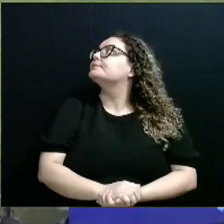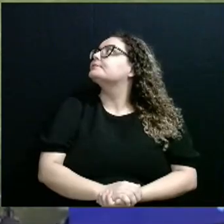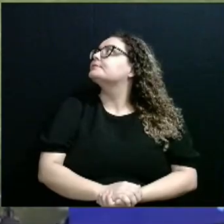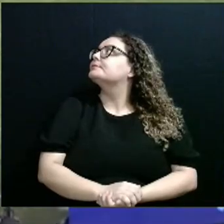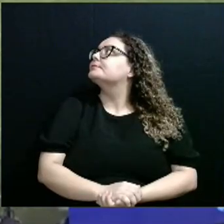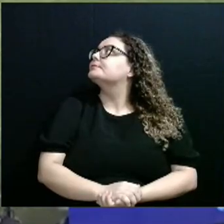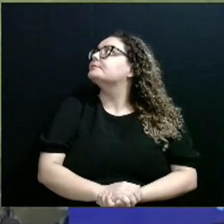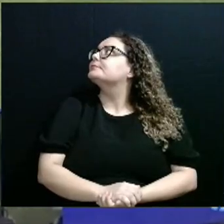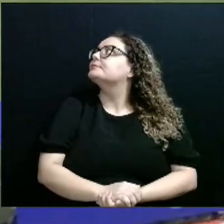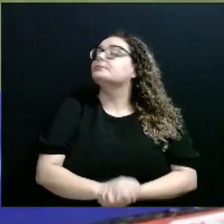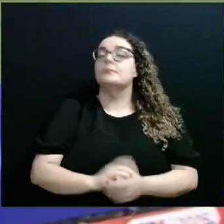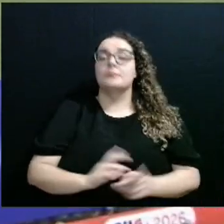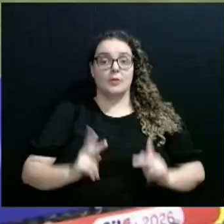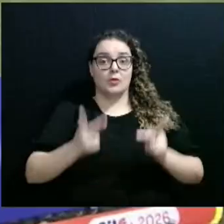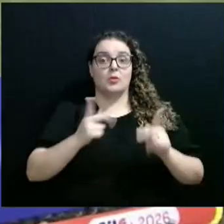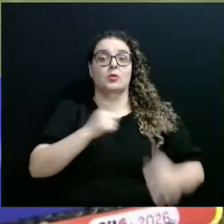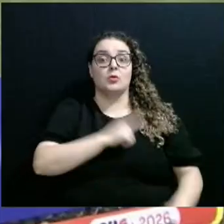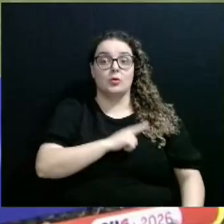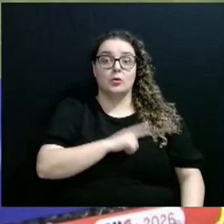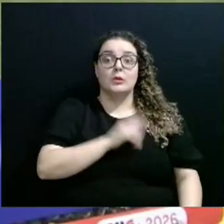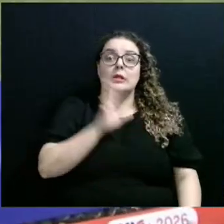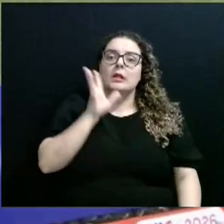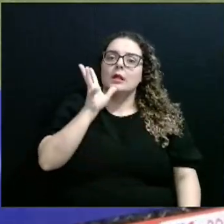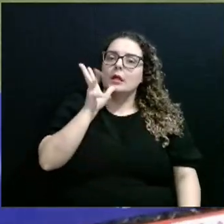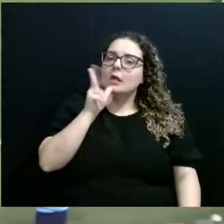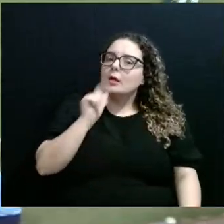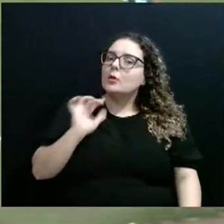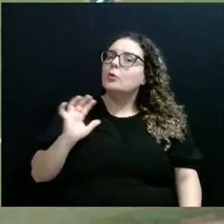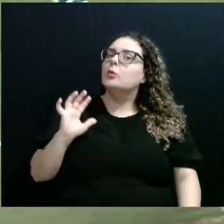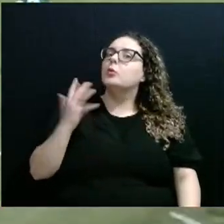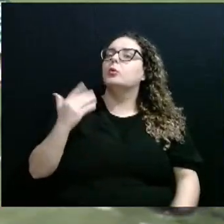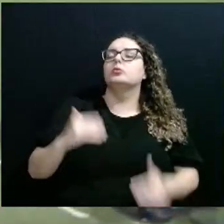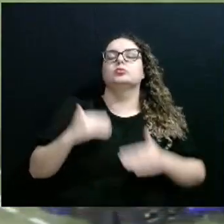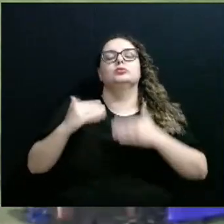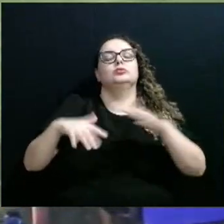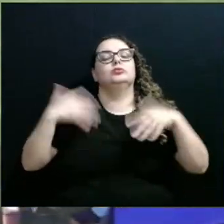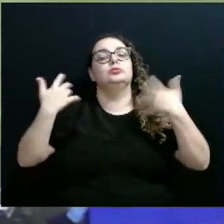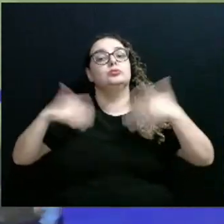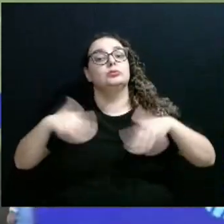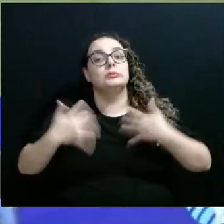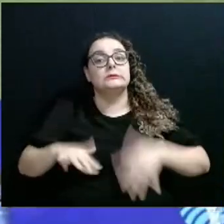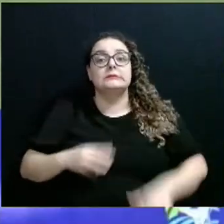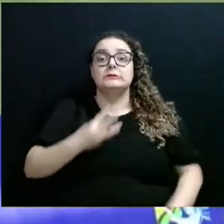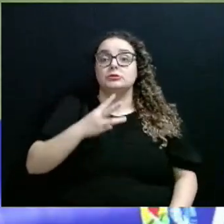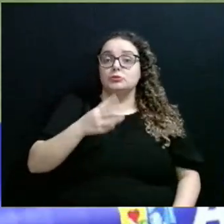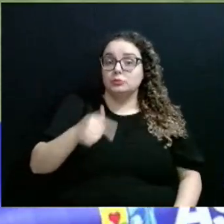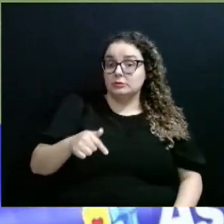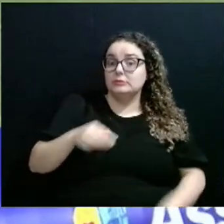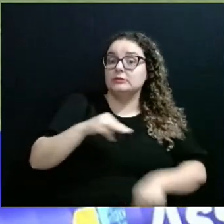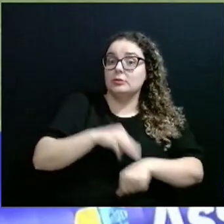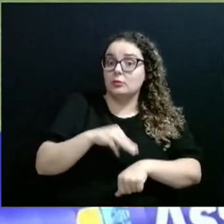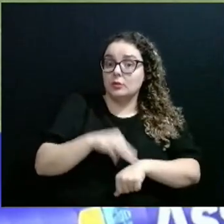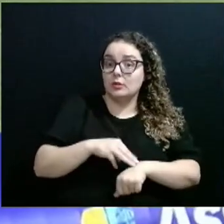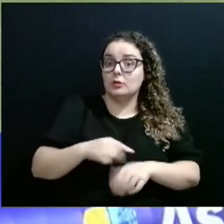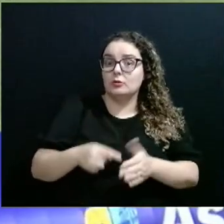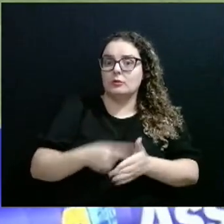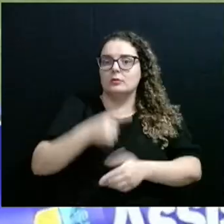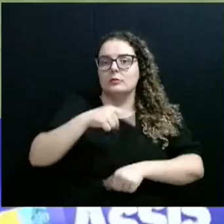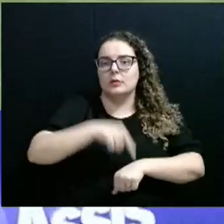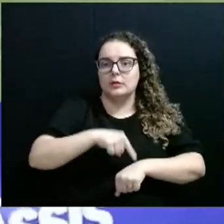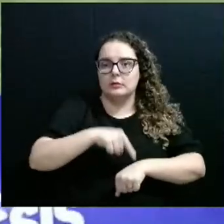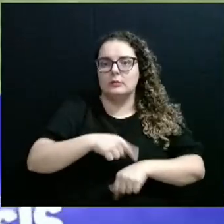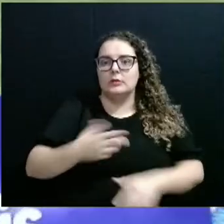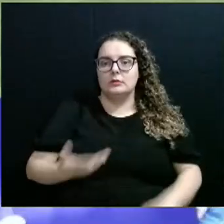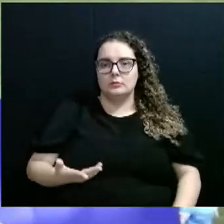A vitória do Guarani demorou para ser construída. Somente aos 37 minutos do primeiro tempo,